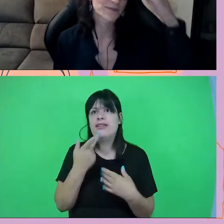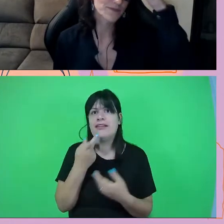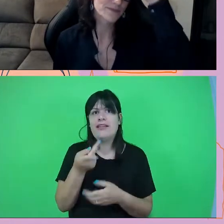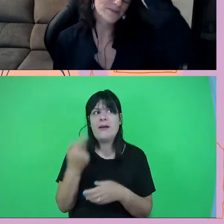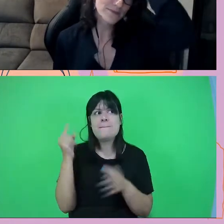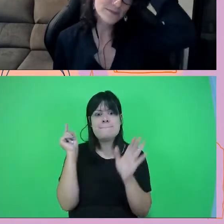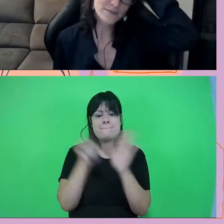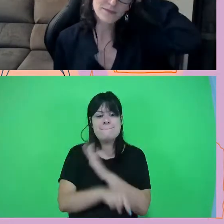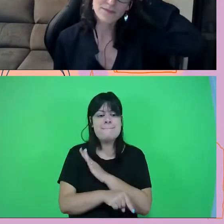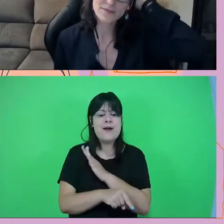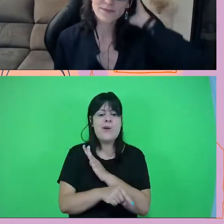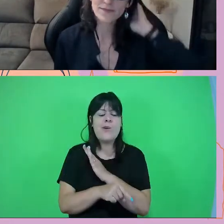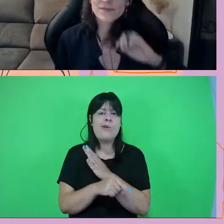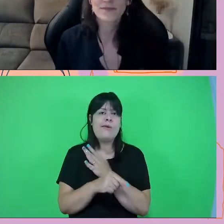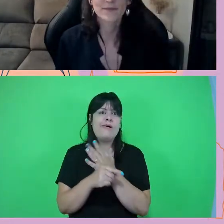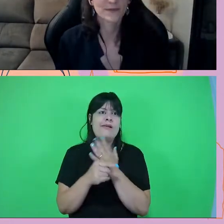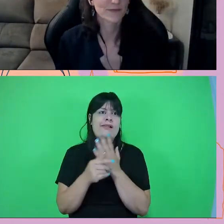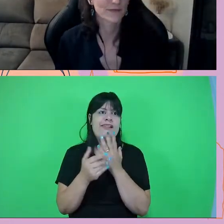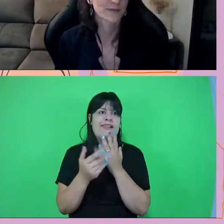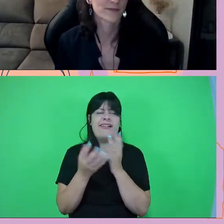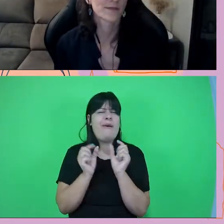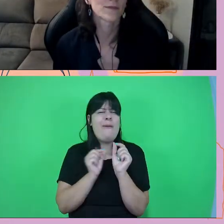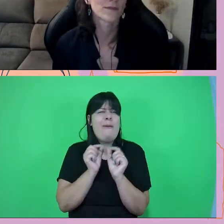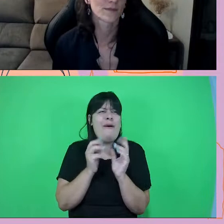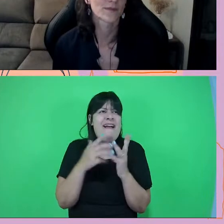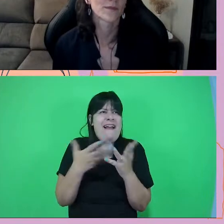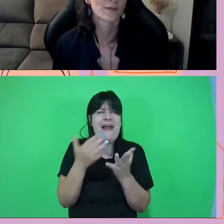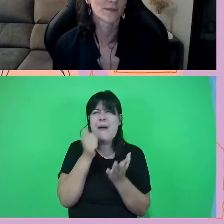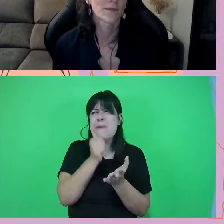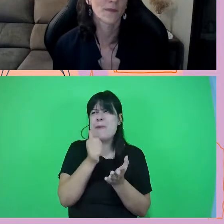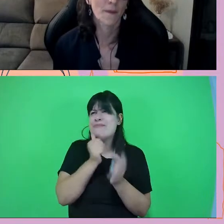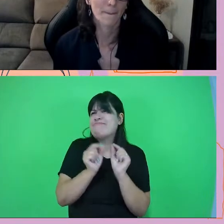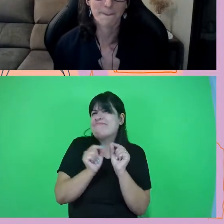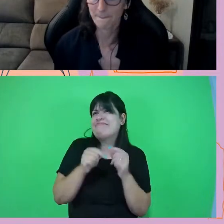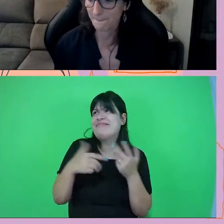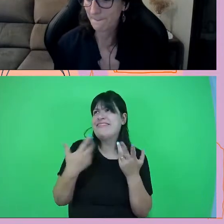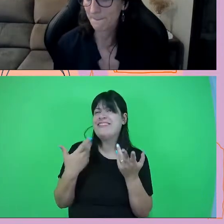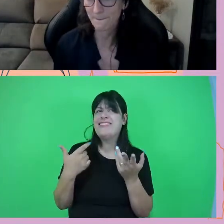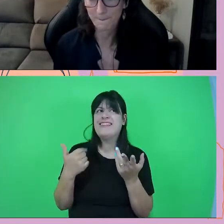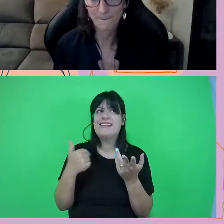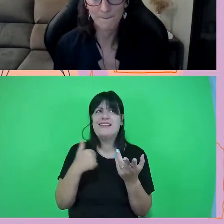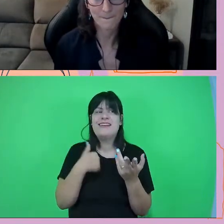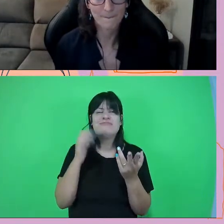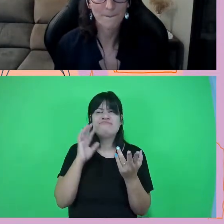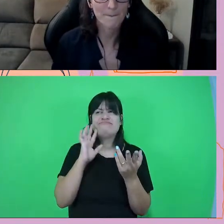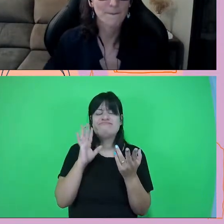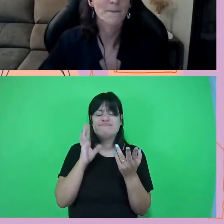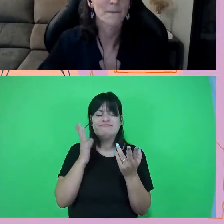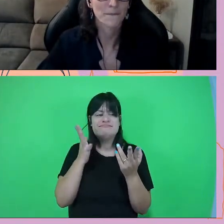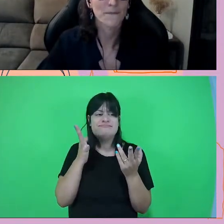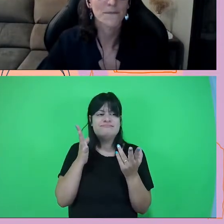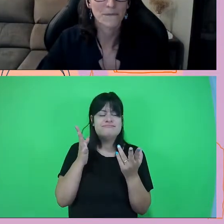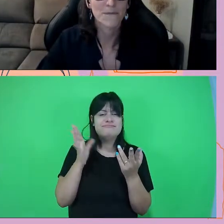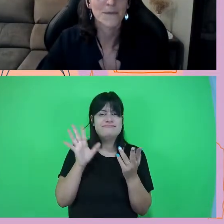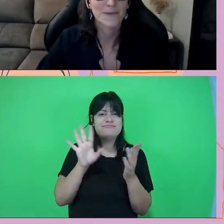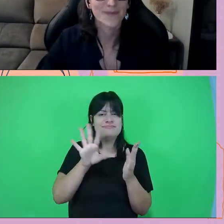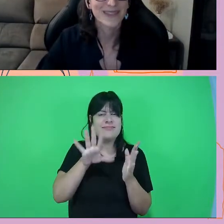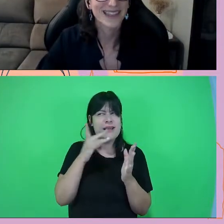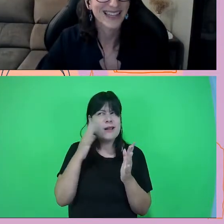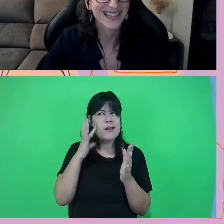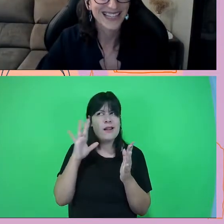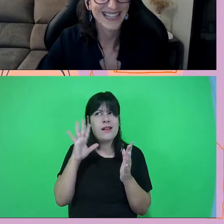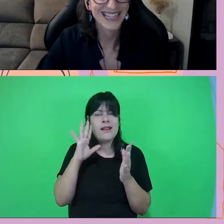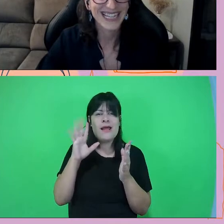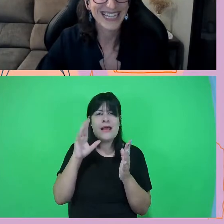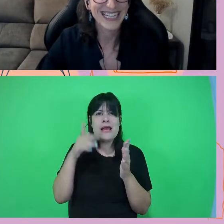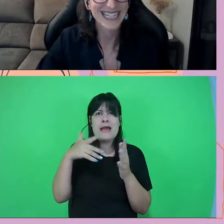pergunta sobre o que é ser mulher, né? Eu acabo... Gente, está tendo um ruído, a minha rua, esse